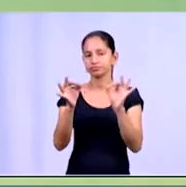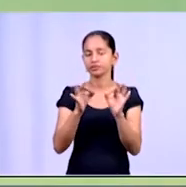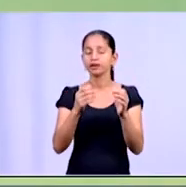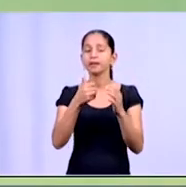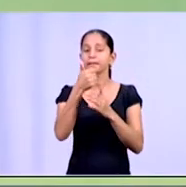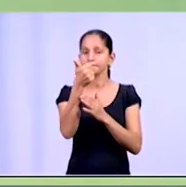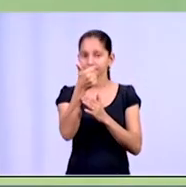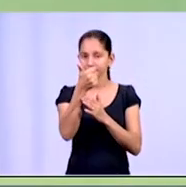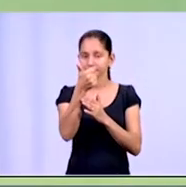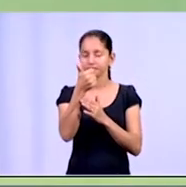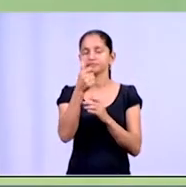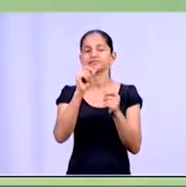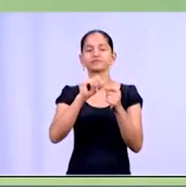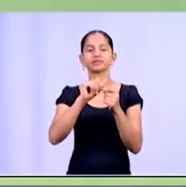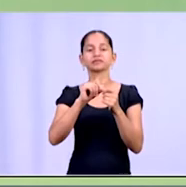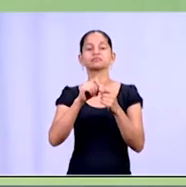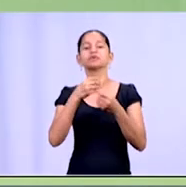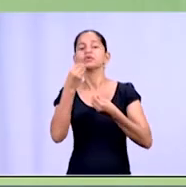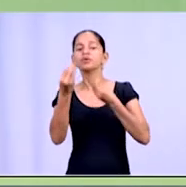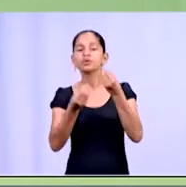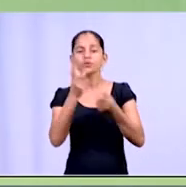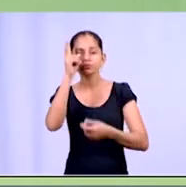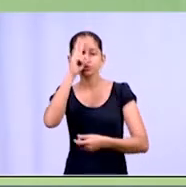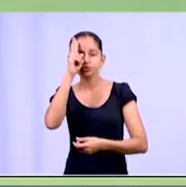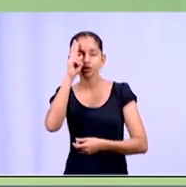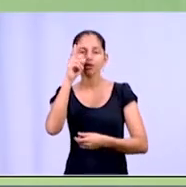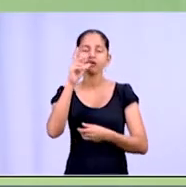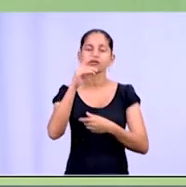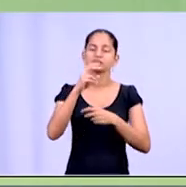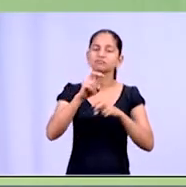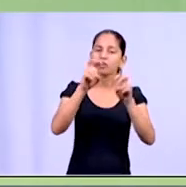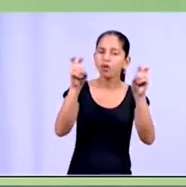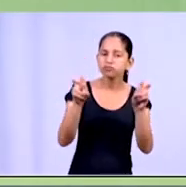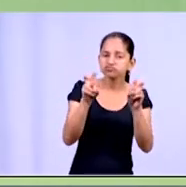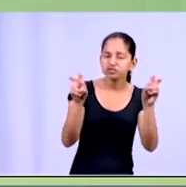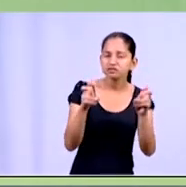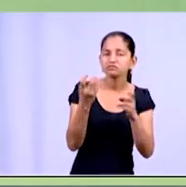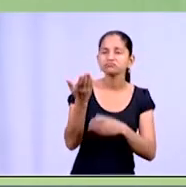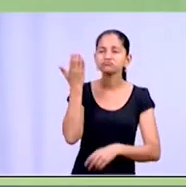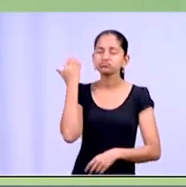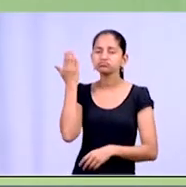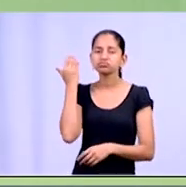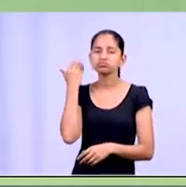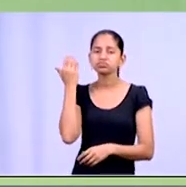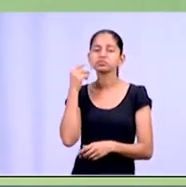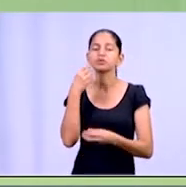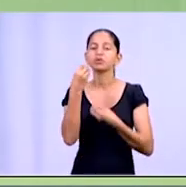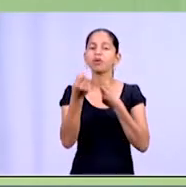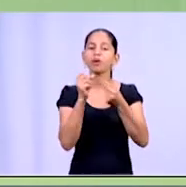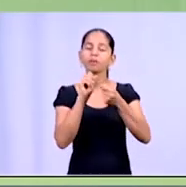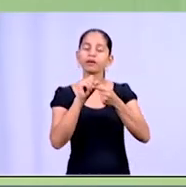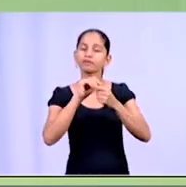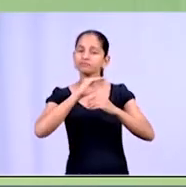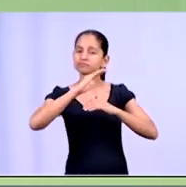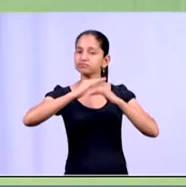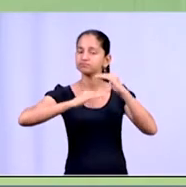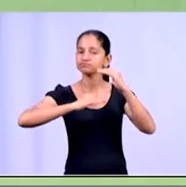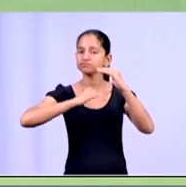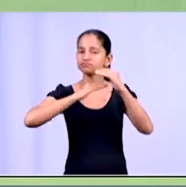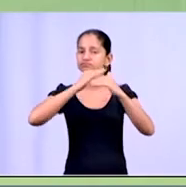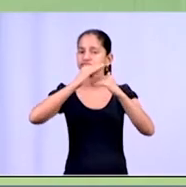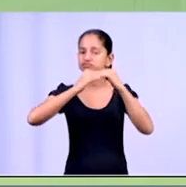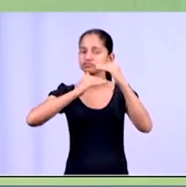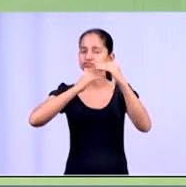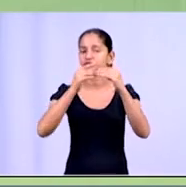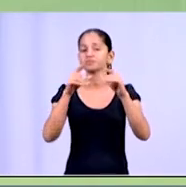a primeira parte a gente vai estar falando sobre a história da computação, como foi que o computador evoluiu até o que nós